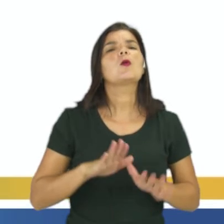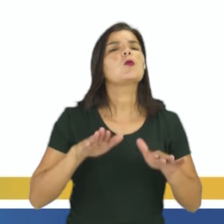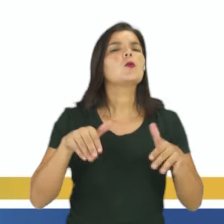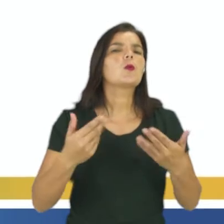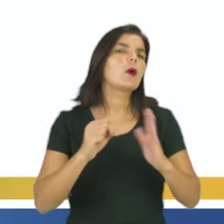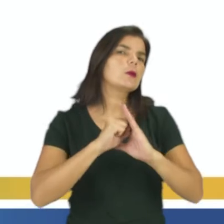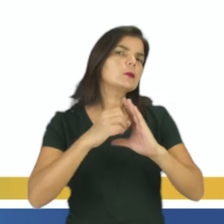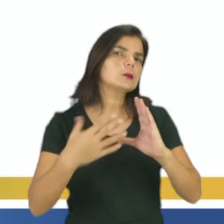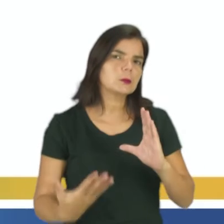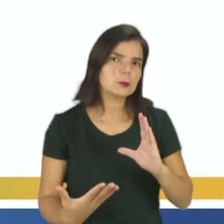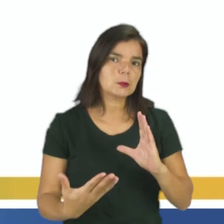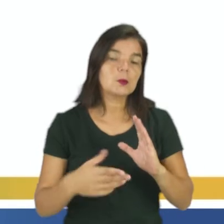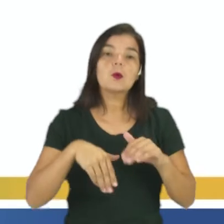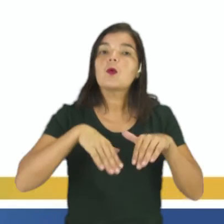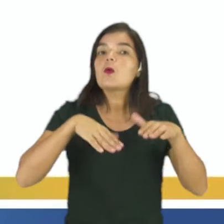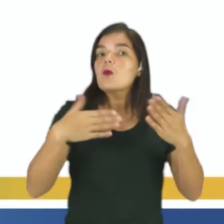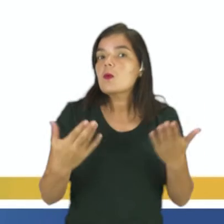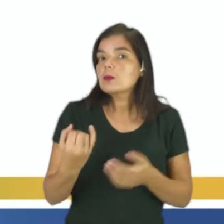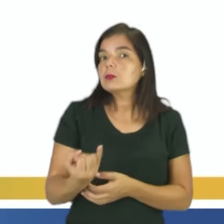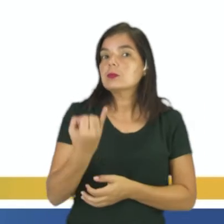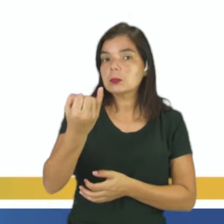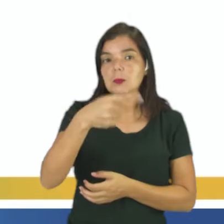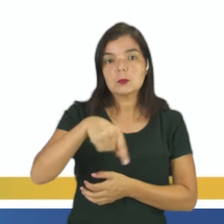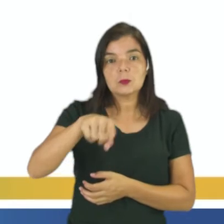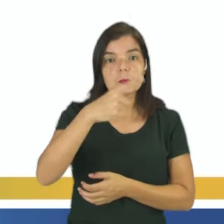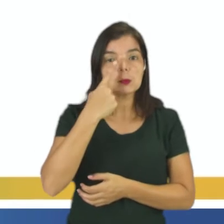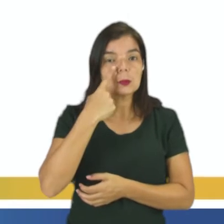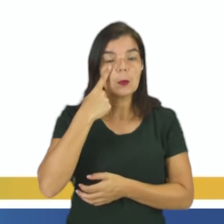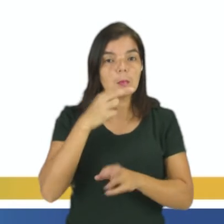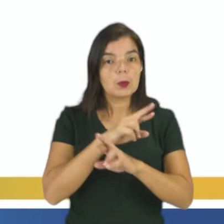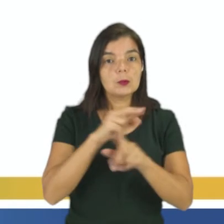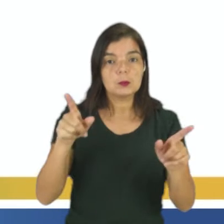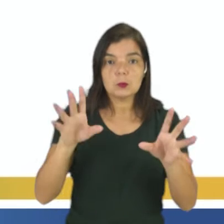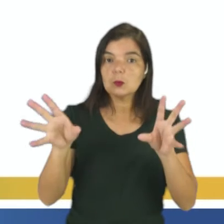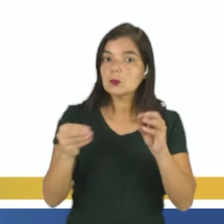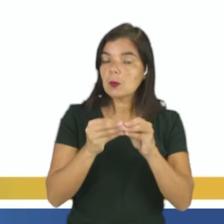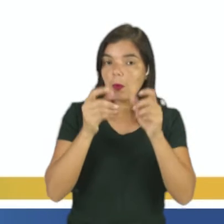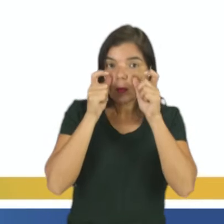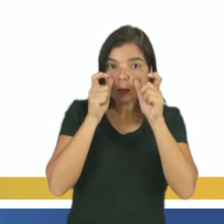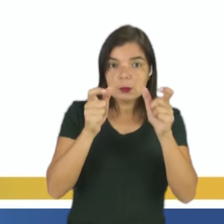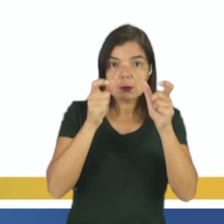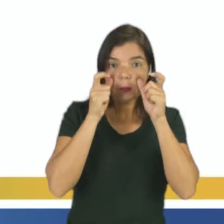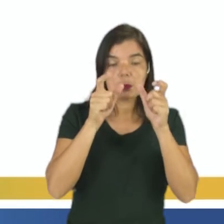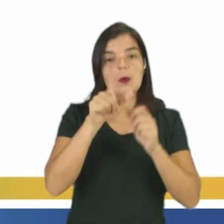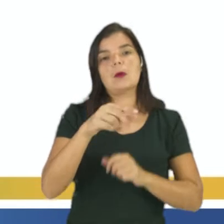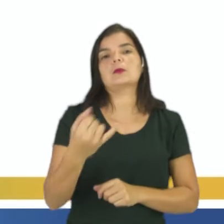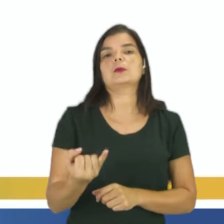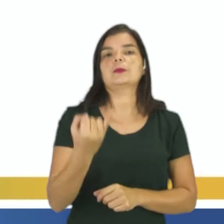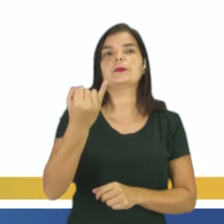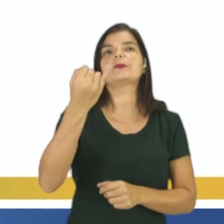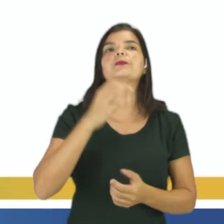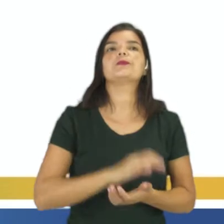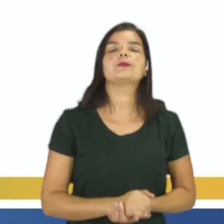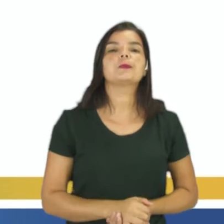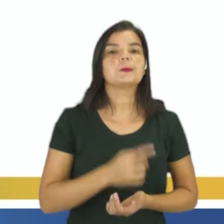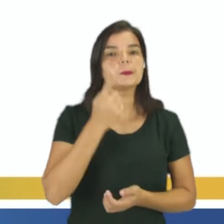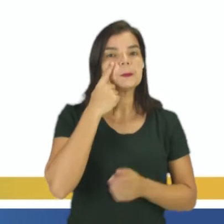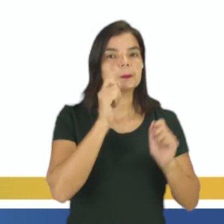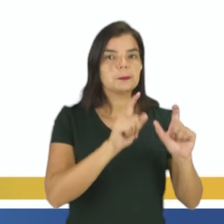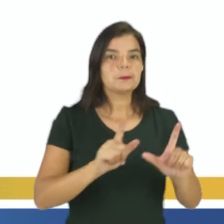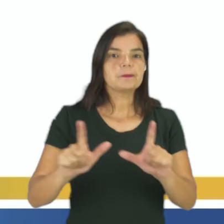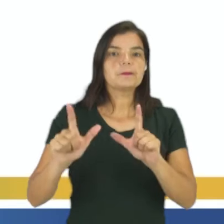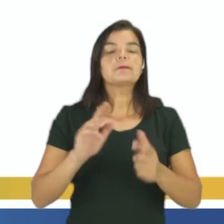as características e o que é importante você diferenciar em relação ao resumo? Atente-se aqui, isso é muito importante. Acompanhe